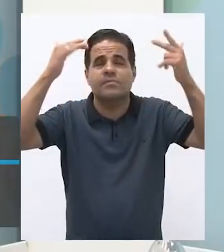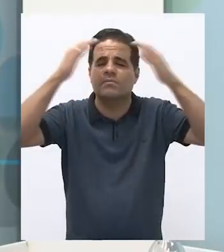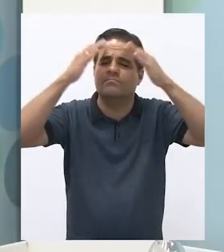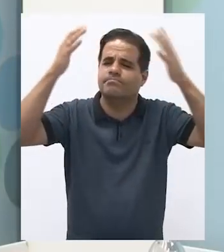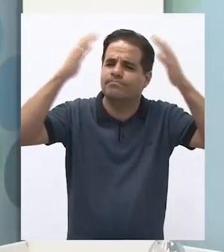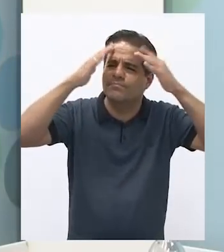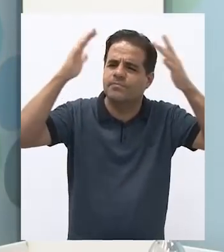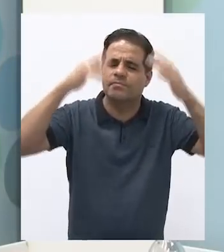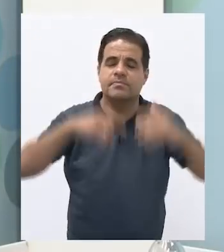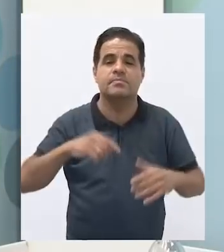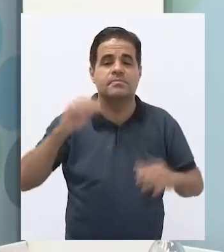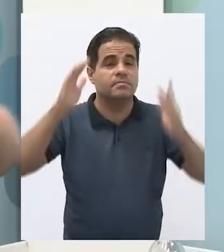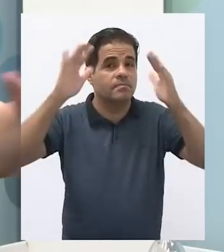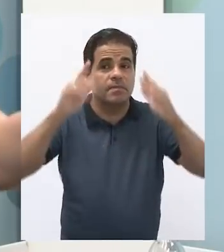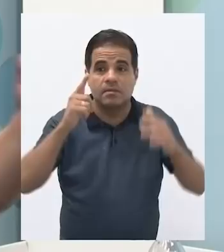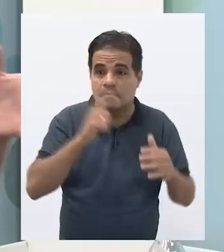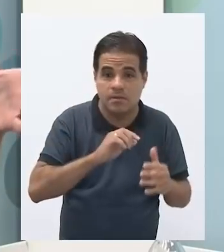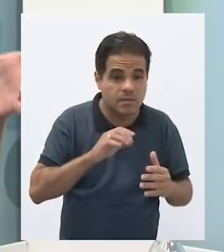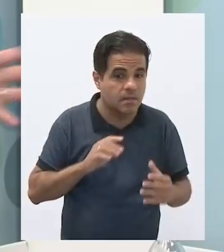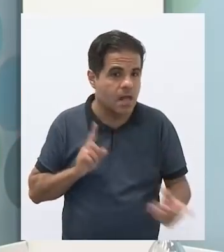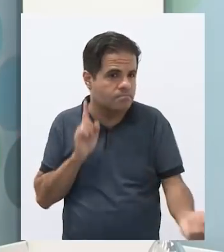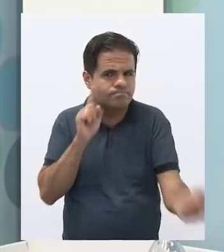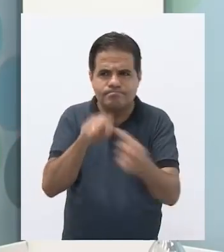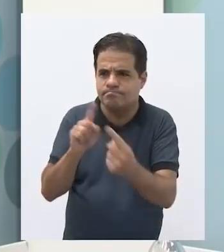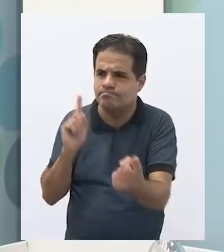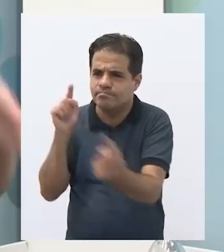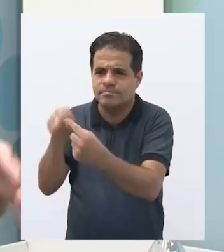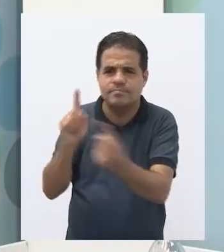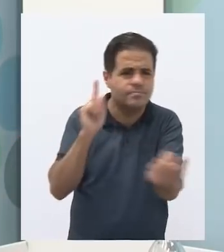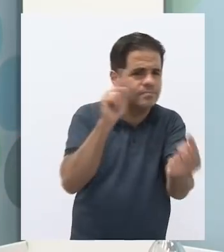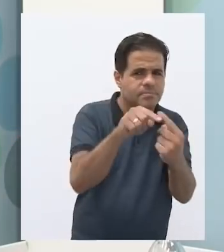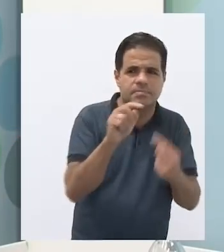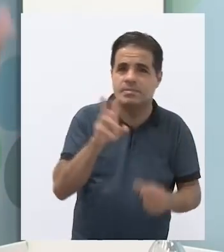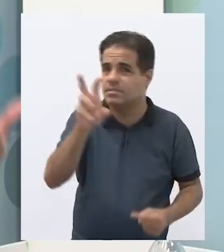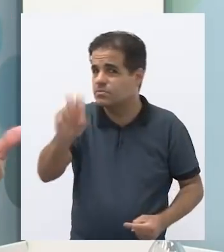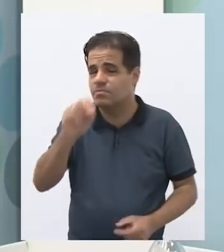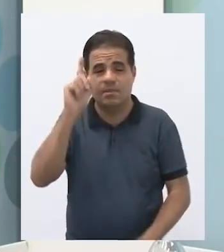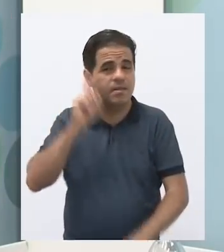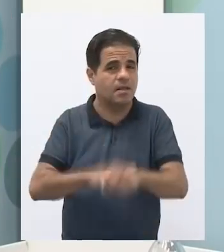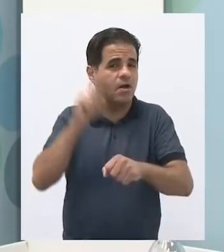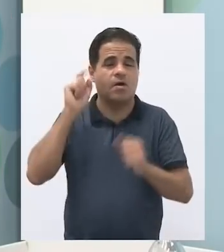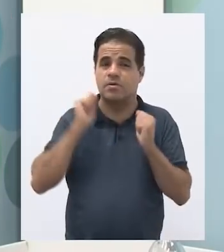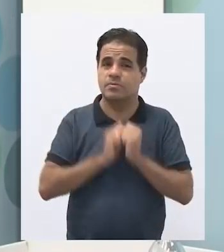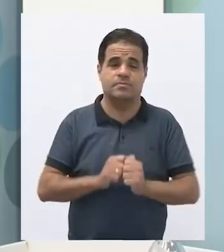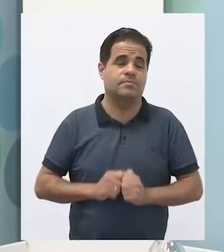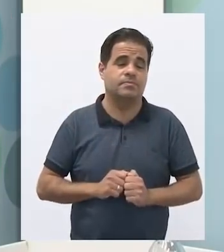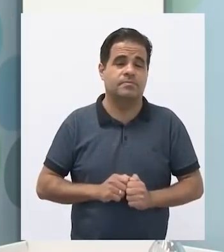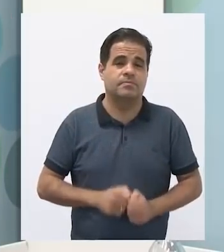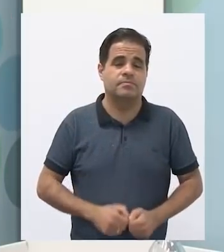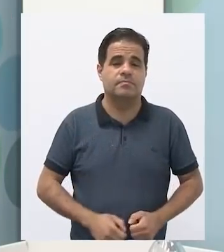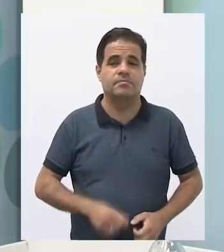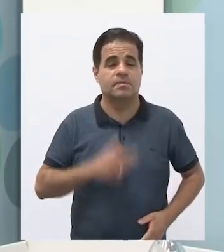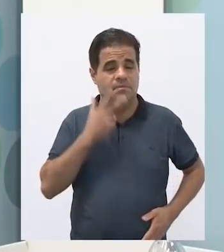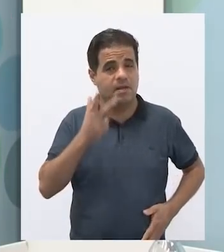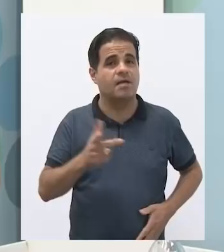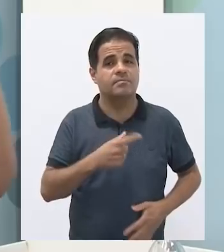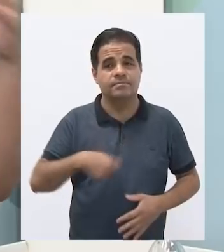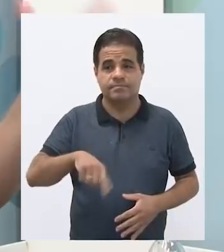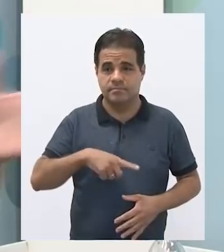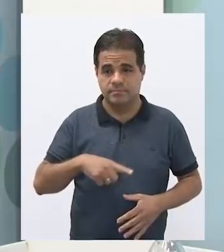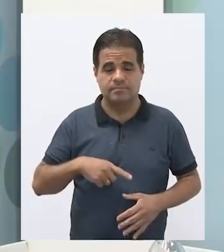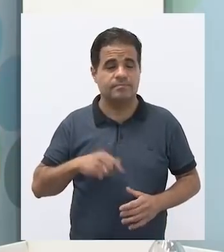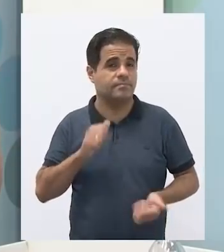tempo na cabeça, porque você tem que atingir 50 ali no mesmo instante, no mesmo momento. A gente falava assim que a gente tem que